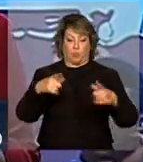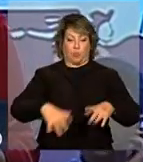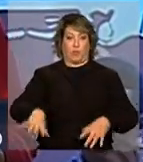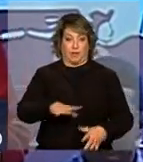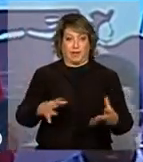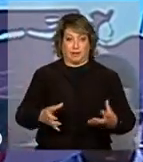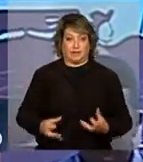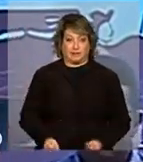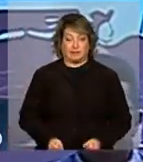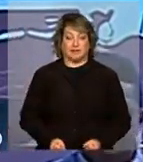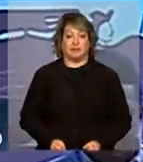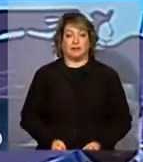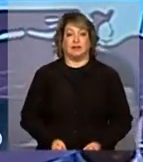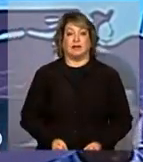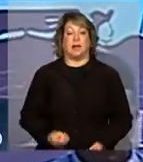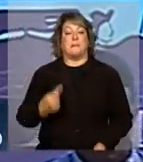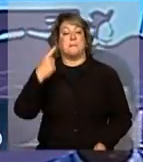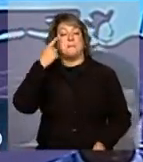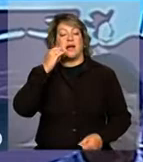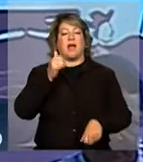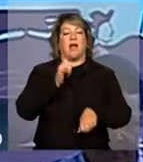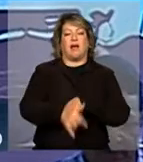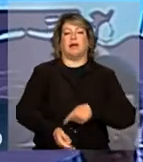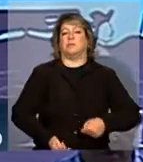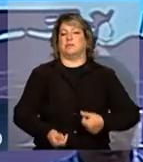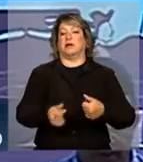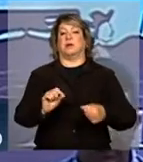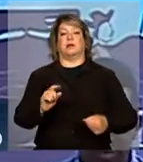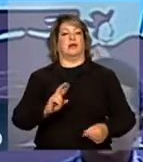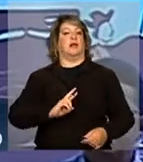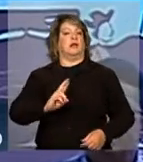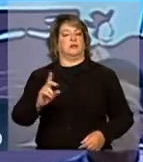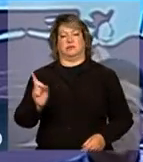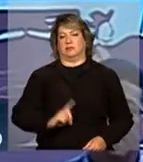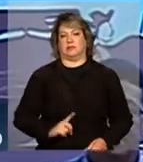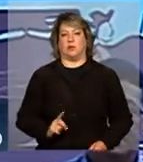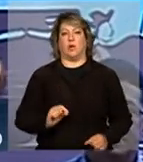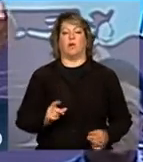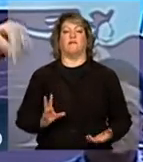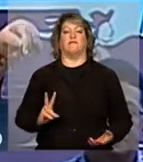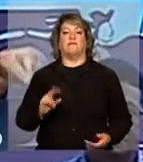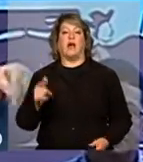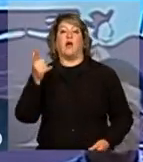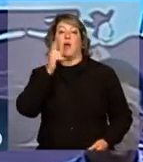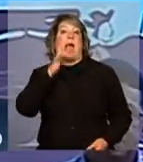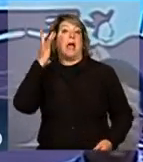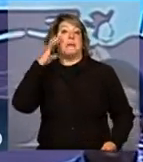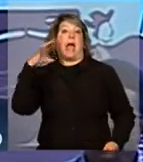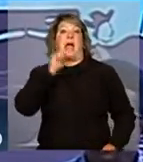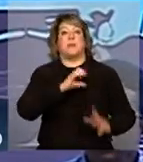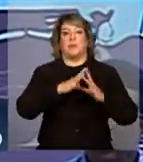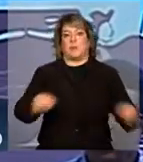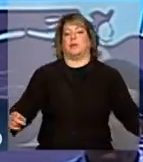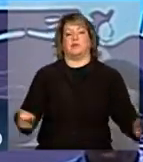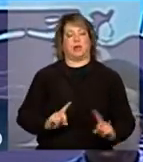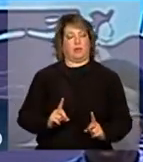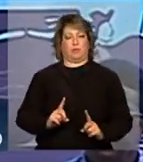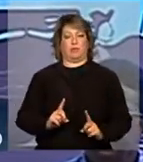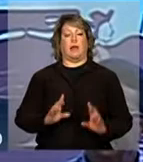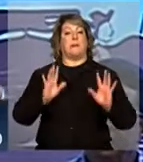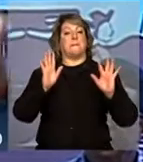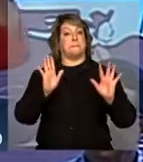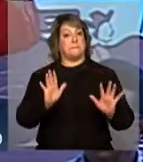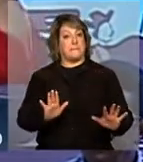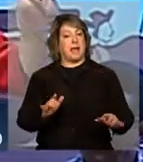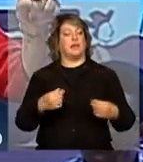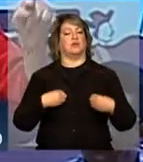semiárido a ilusão de que os resultados serão colhidos amanhã. Mas eu